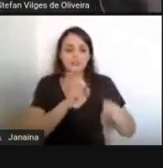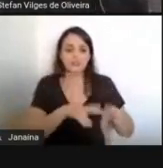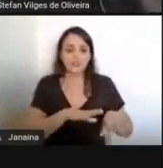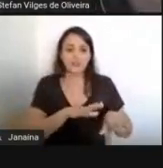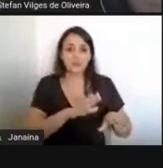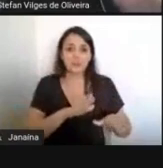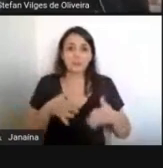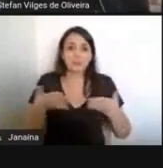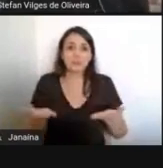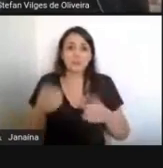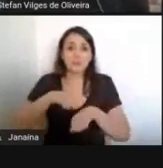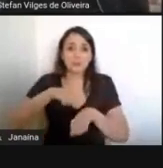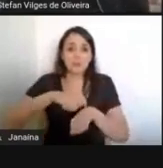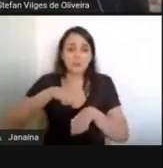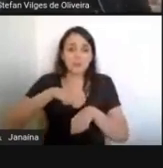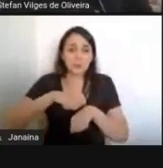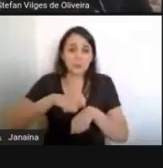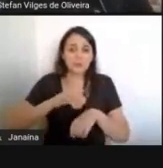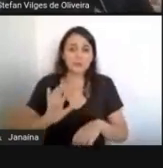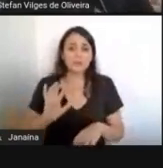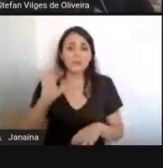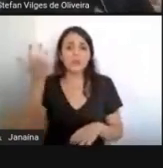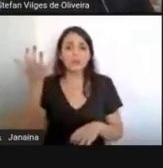né, teve o que a gente chama de